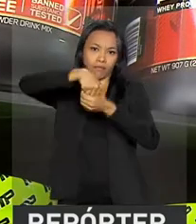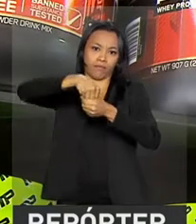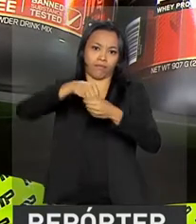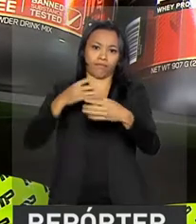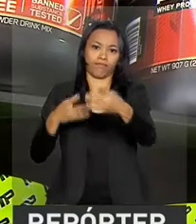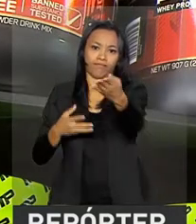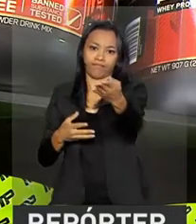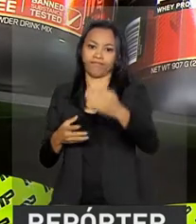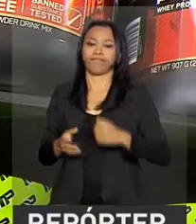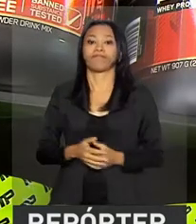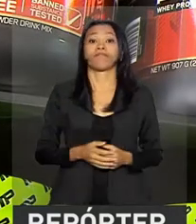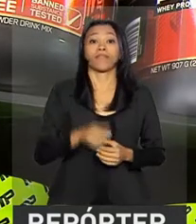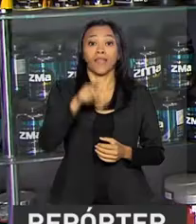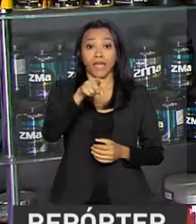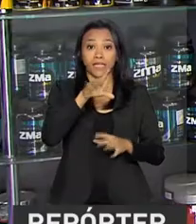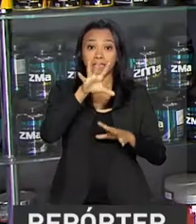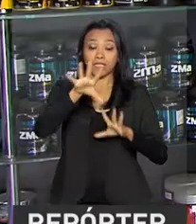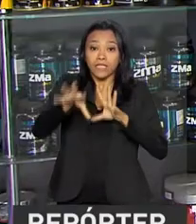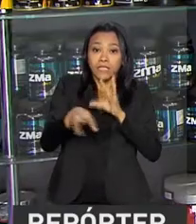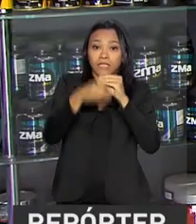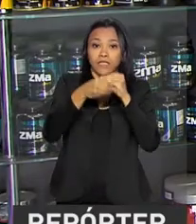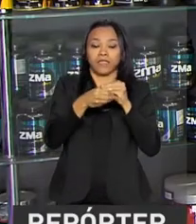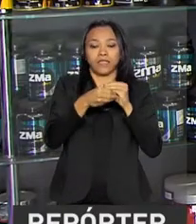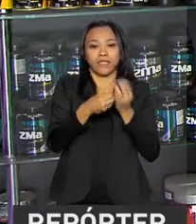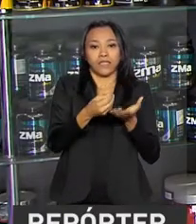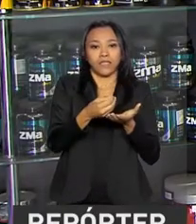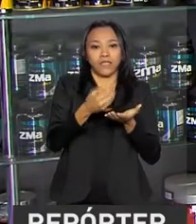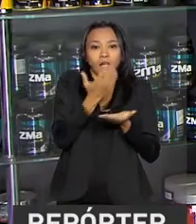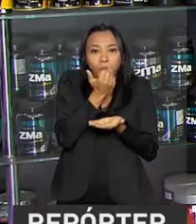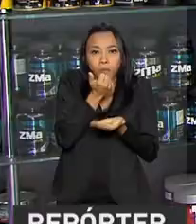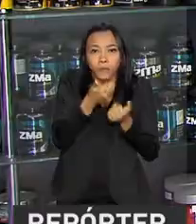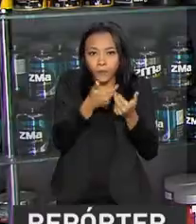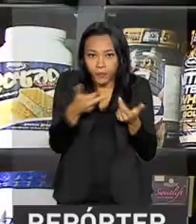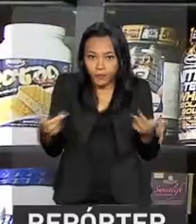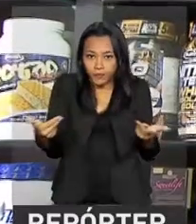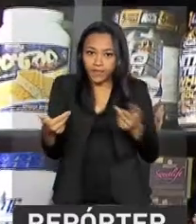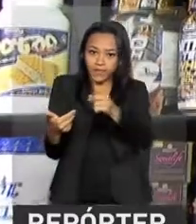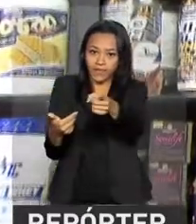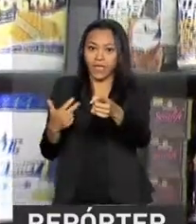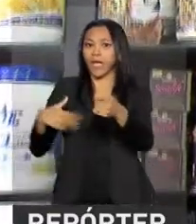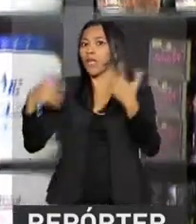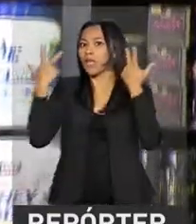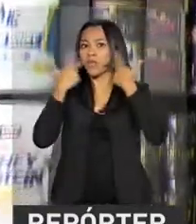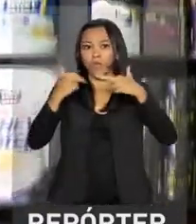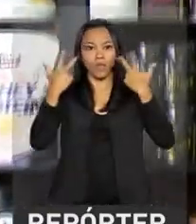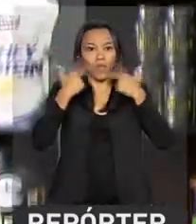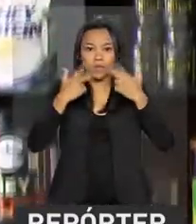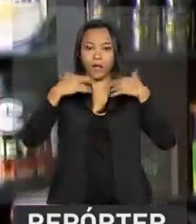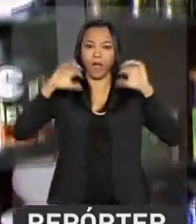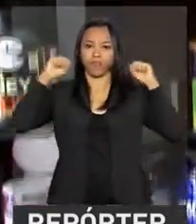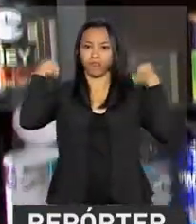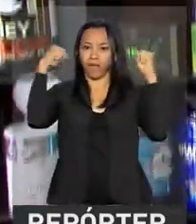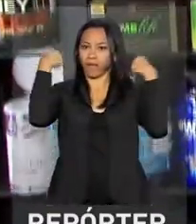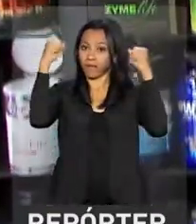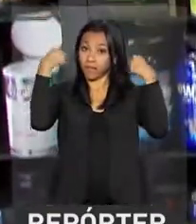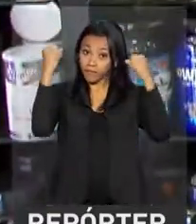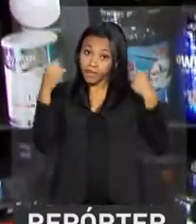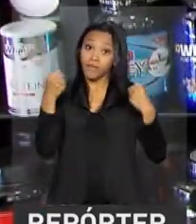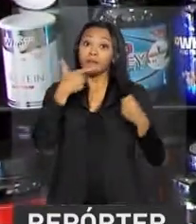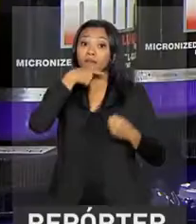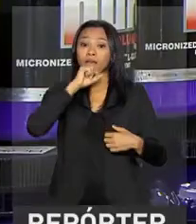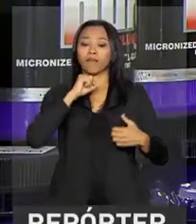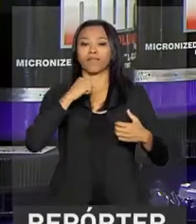o chamado suplementos ou complementos alimentares já são comuns nas academias e entre os praticantes de